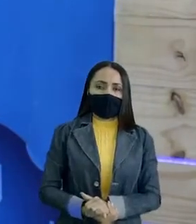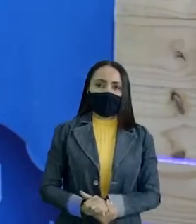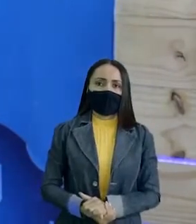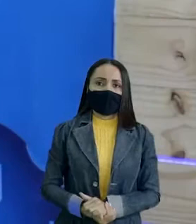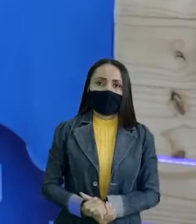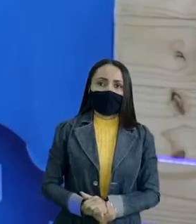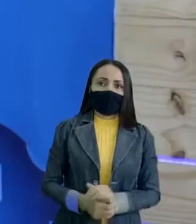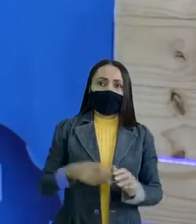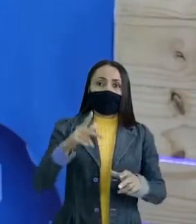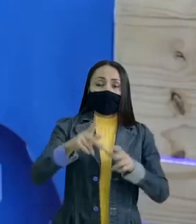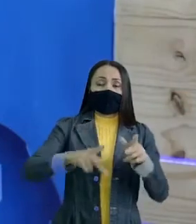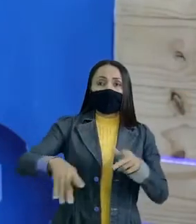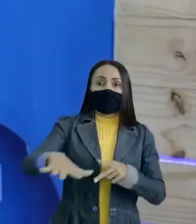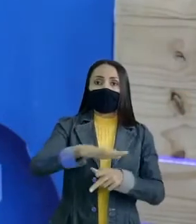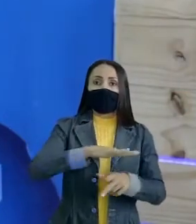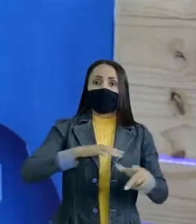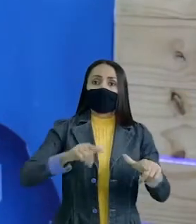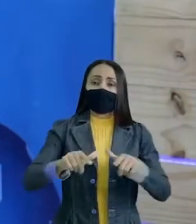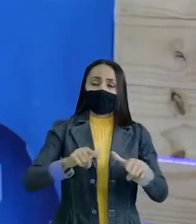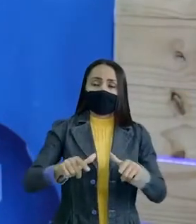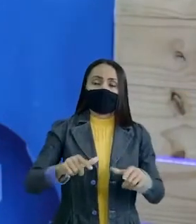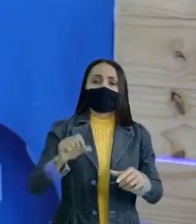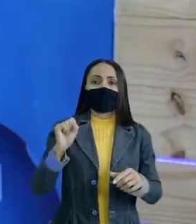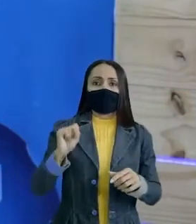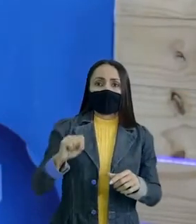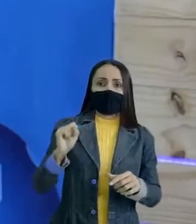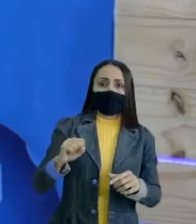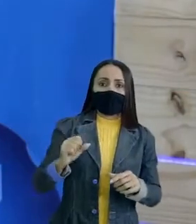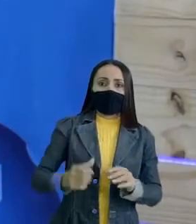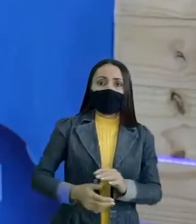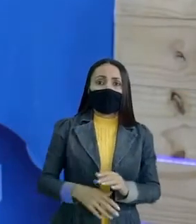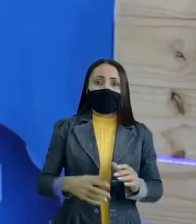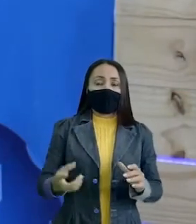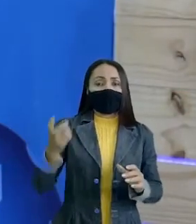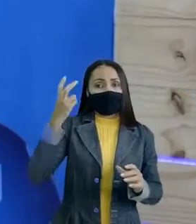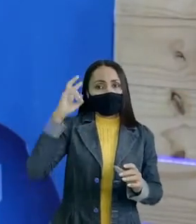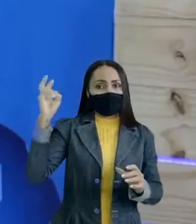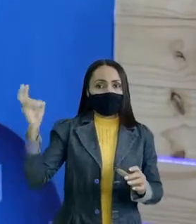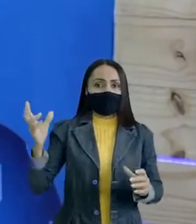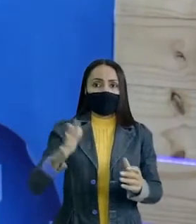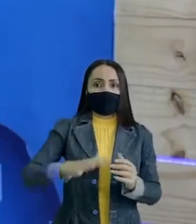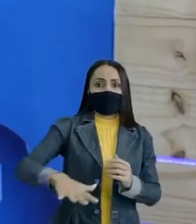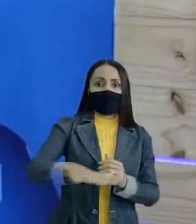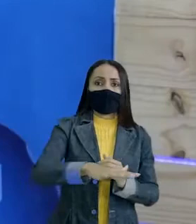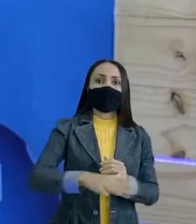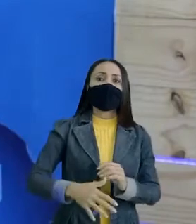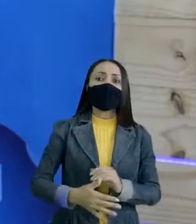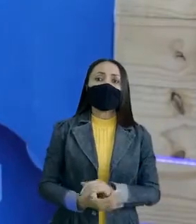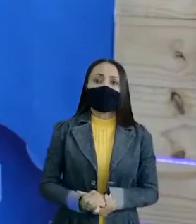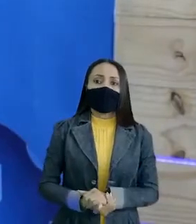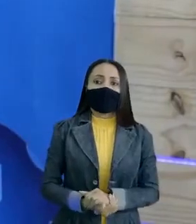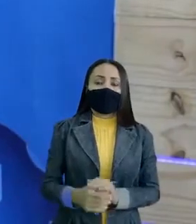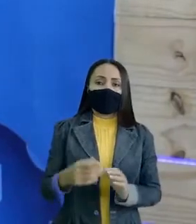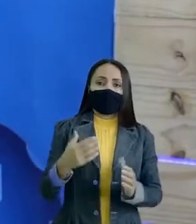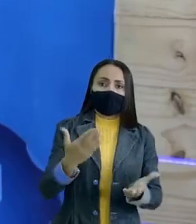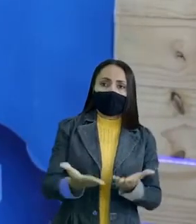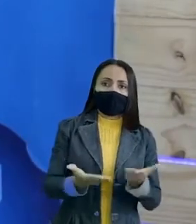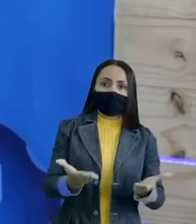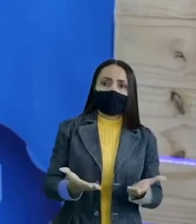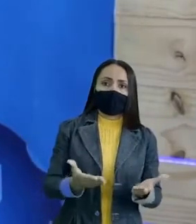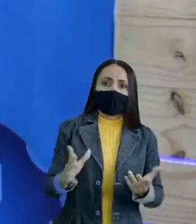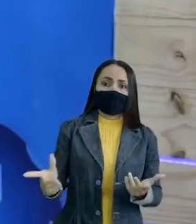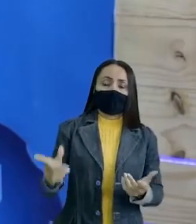os povos trabalhadores, sim, mas na medida da cultura deles. Então, eles não serviram muito, isso são